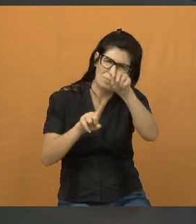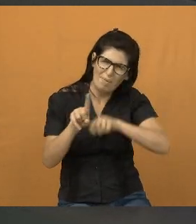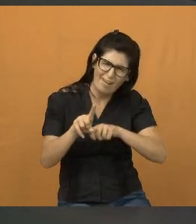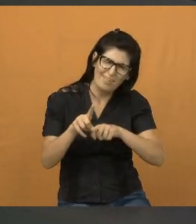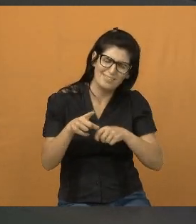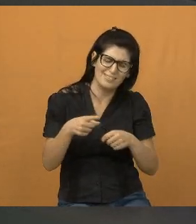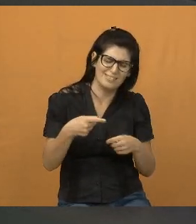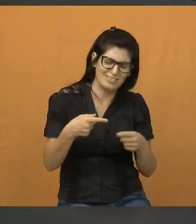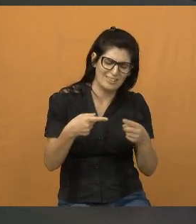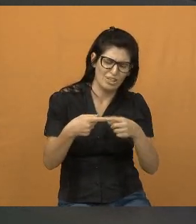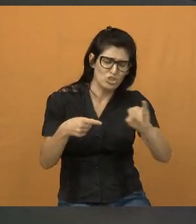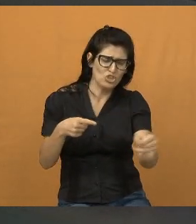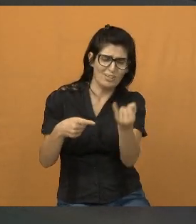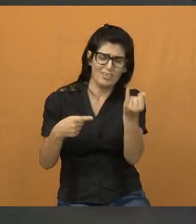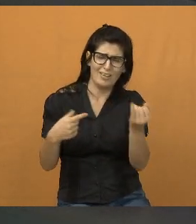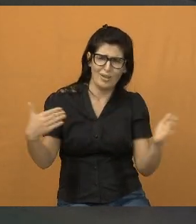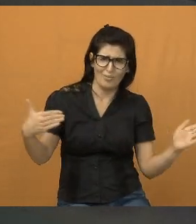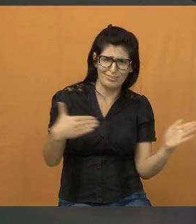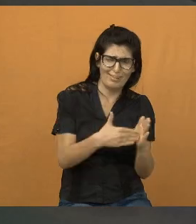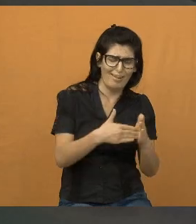acontece? Por que não tem vacinação?